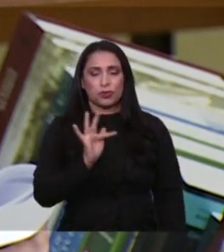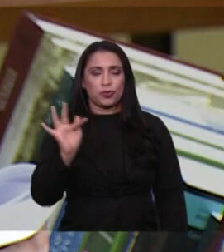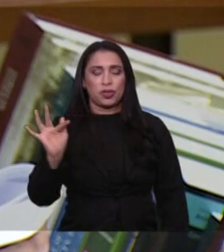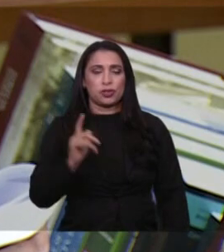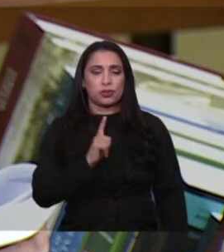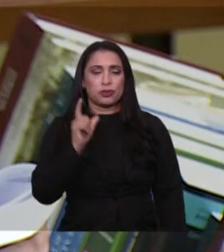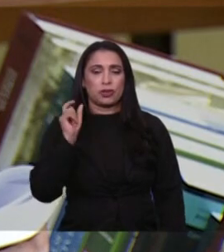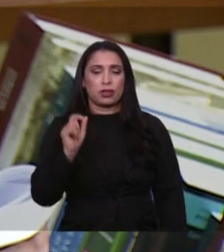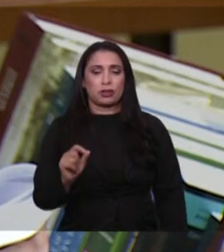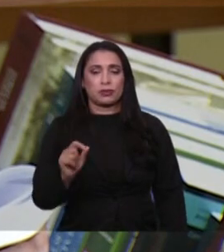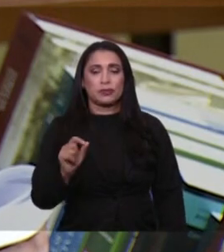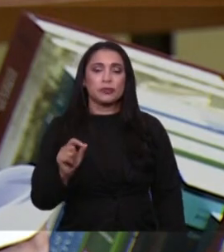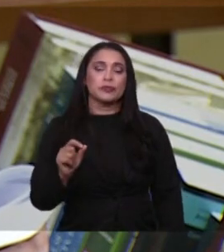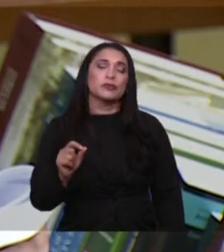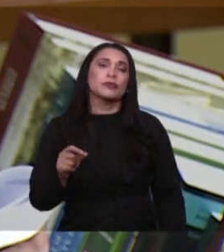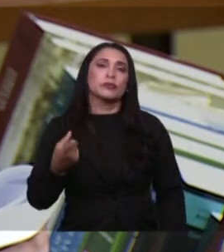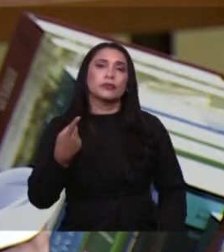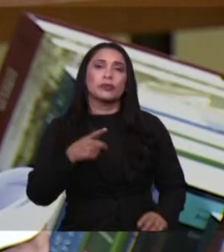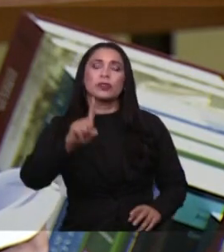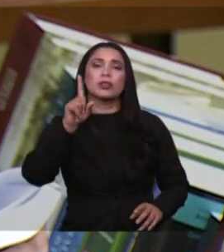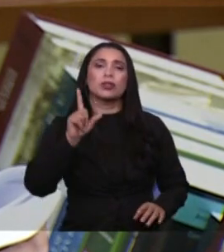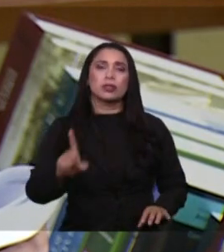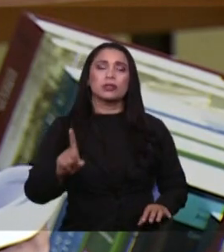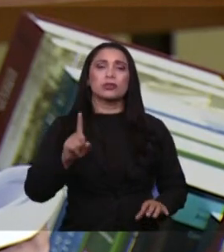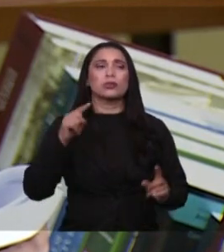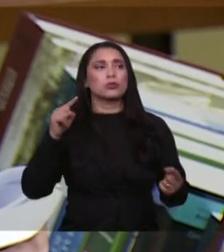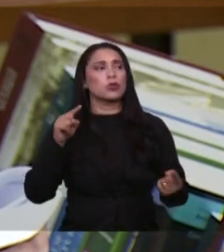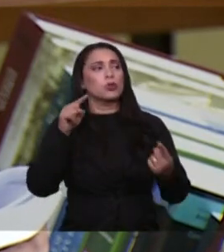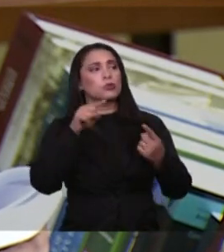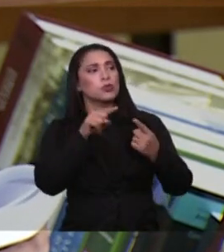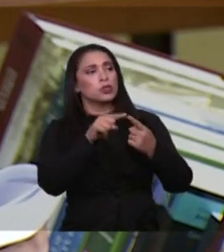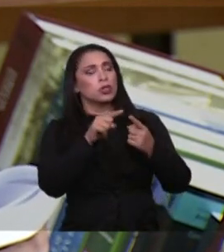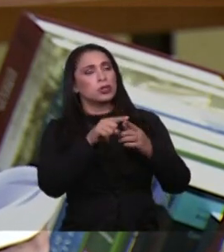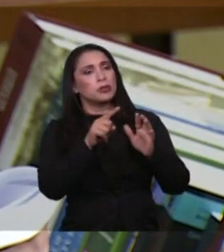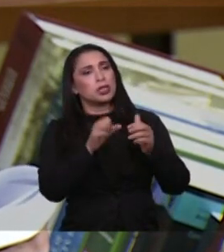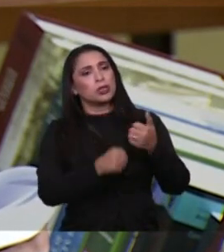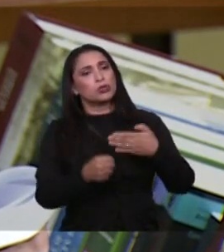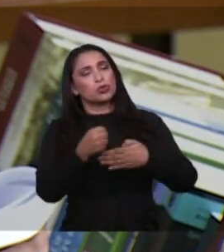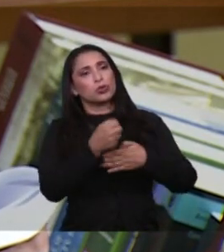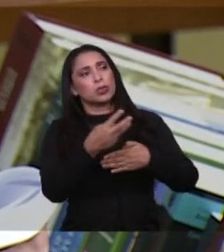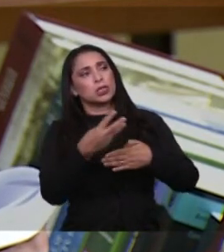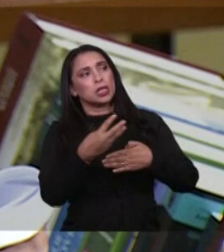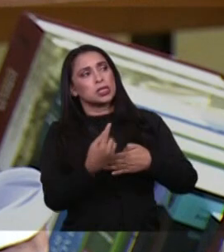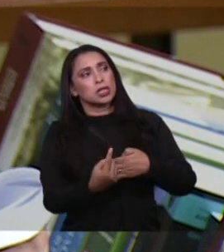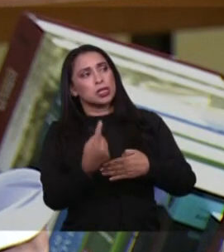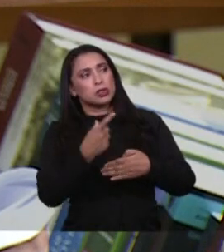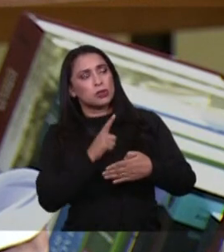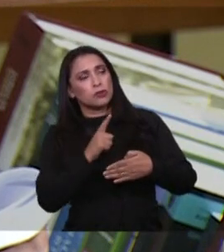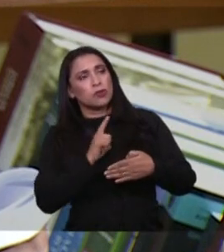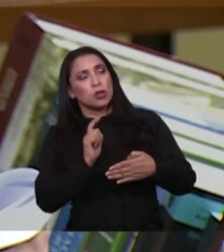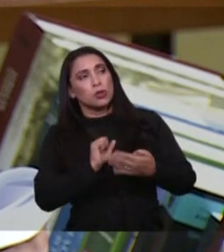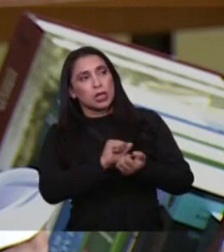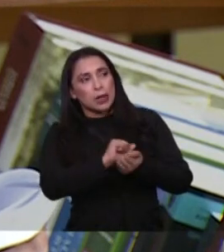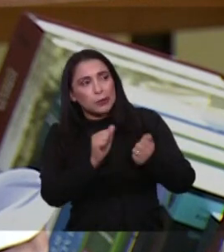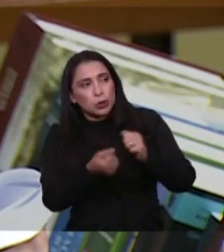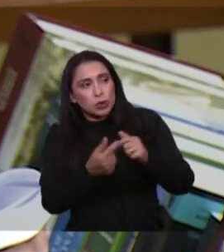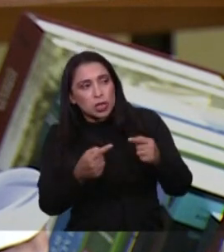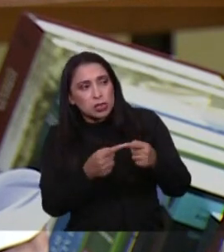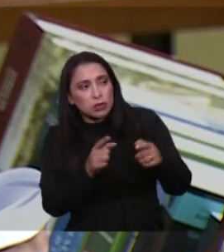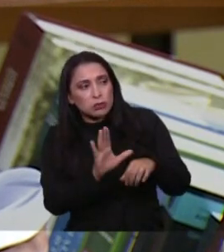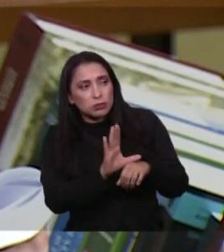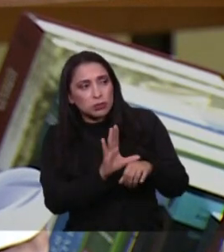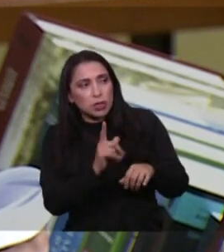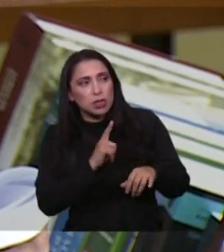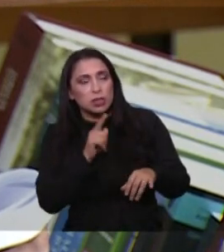uma vez que neste último, que também tinha como objeto a súmula 331, também foi arguída a necessidade de modulação dos efeitos da decisão